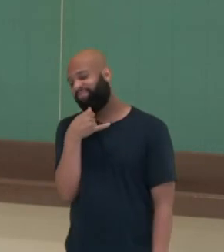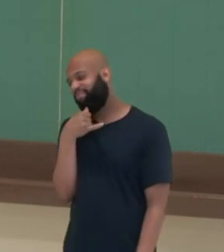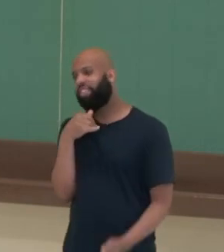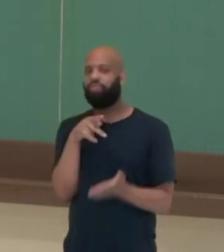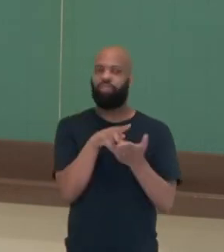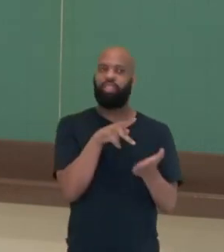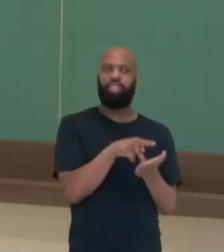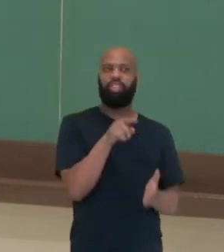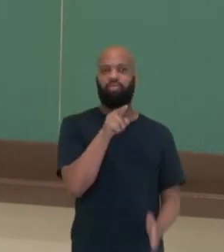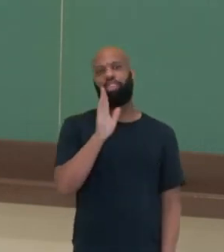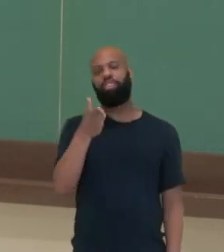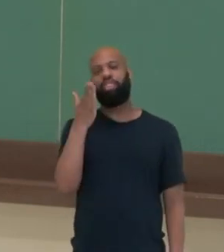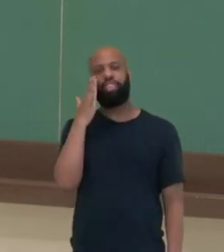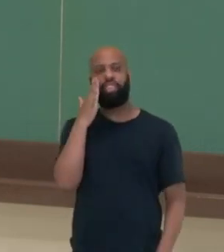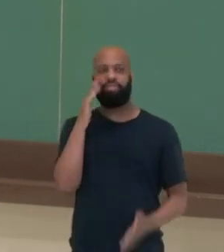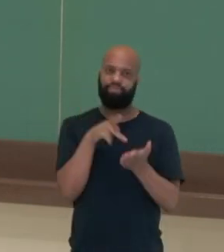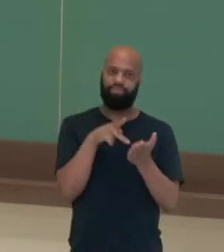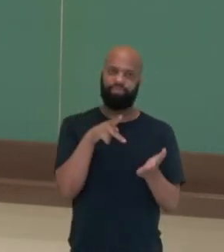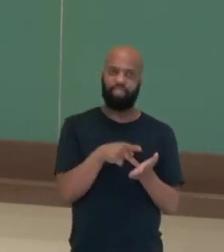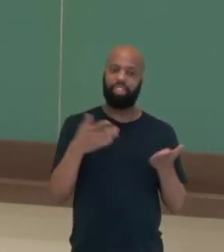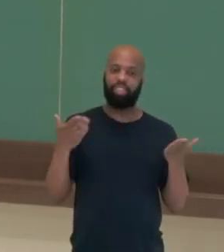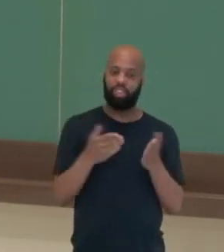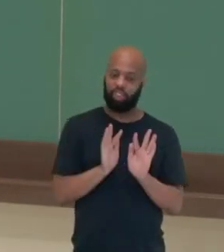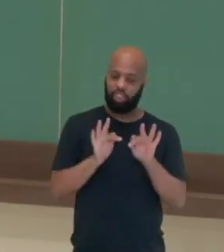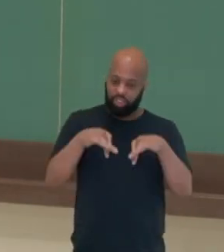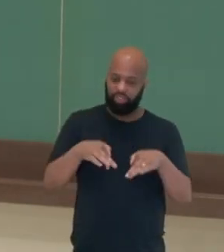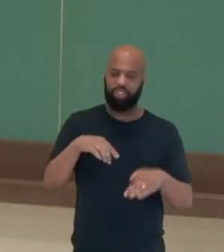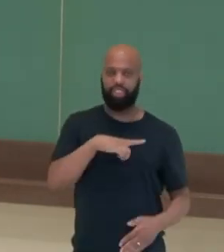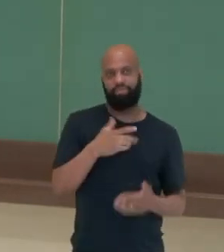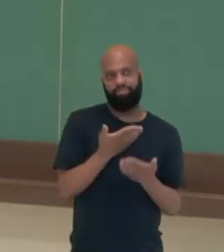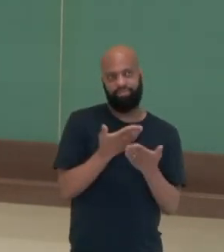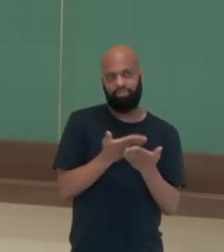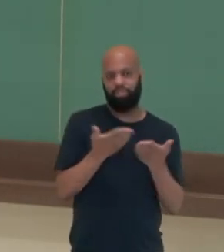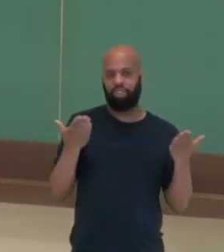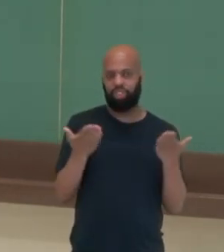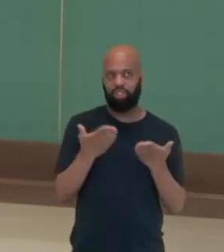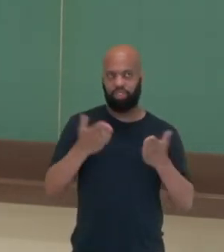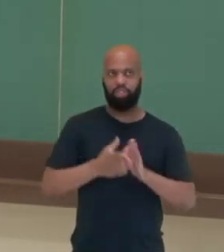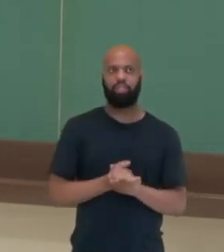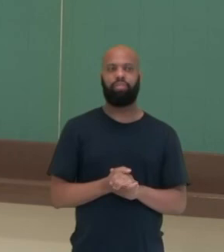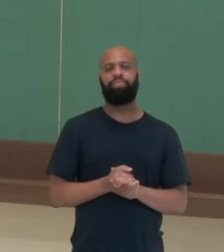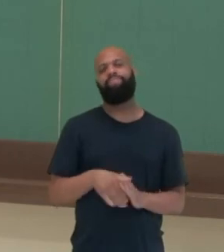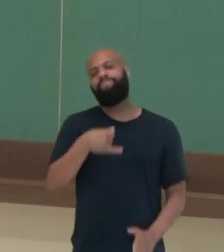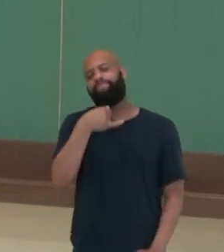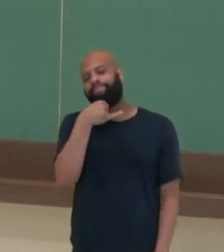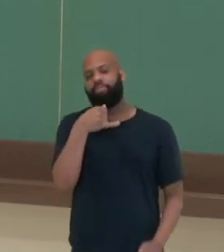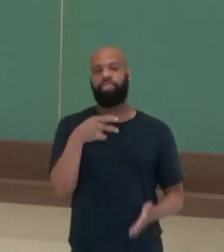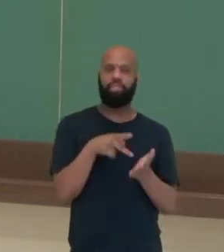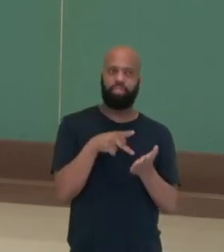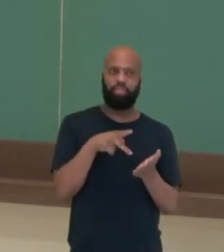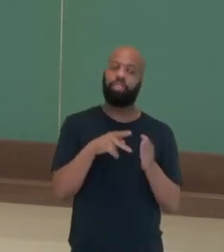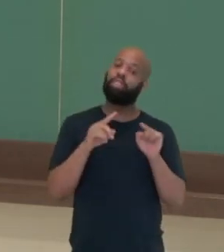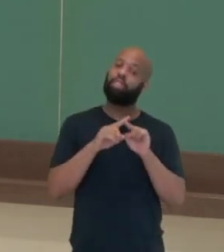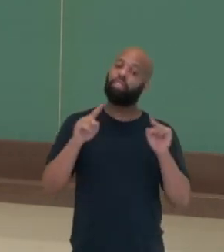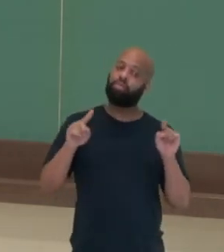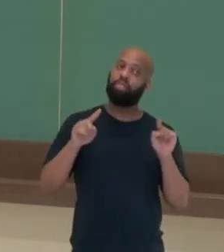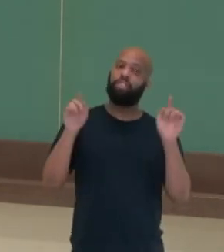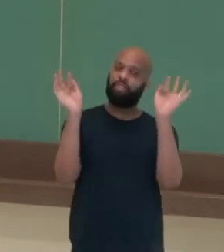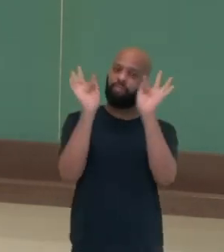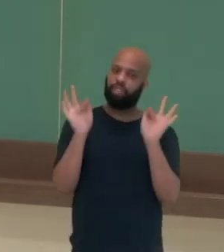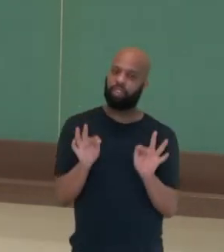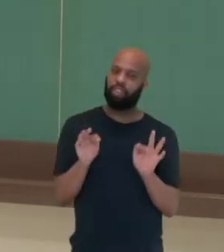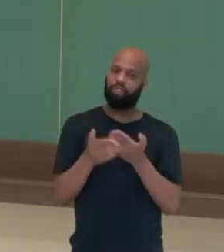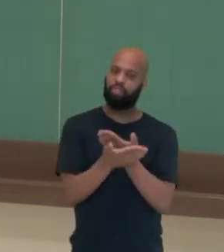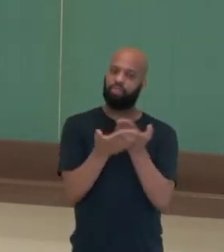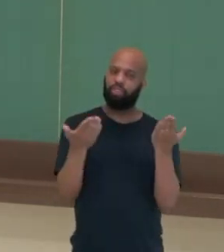Você sabe, é verdade, tá? Chegamos no final de mais uma aula. Que triste para nós, mas feliz por